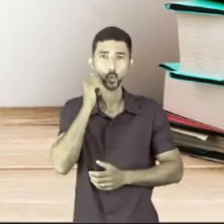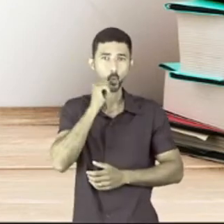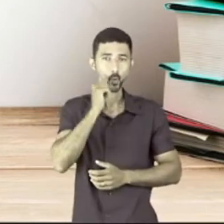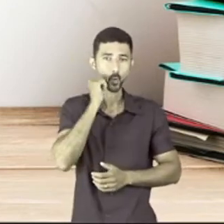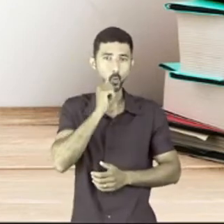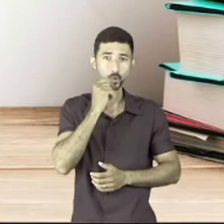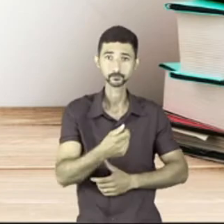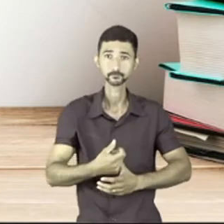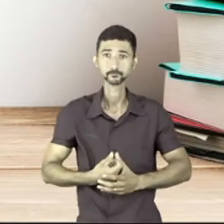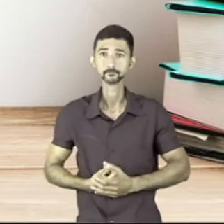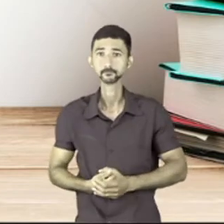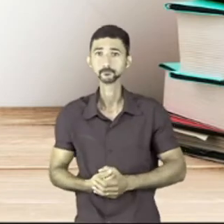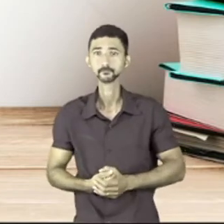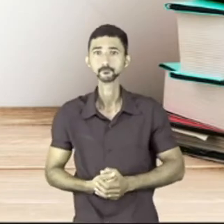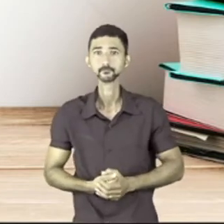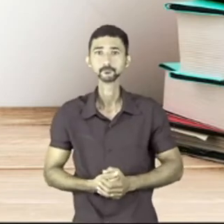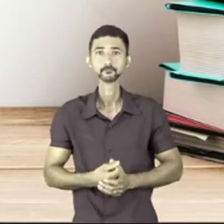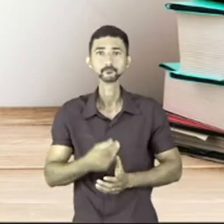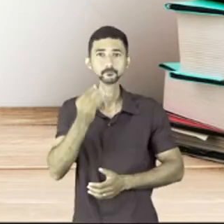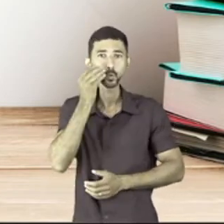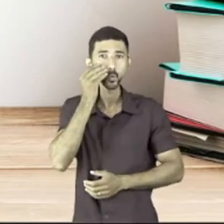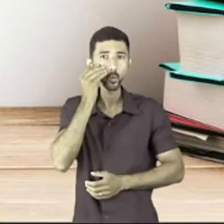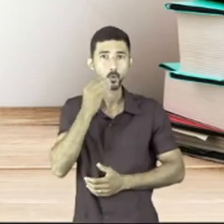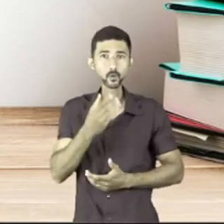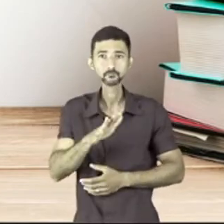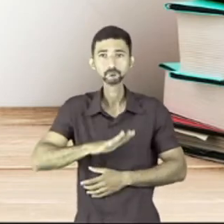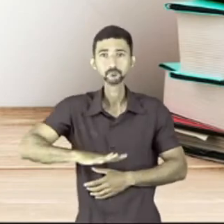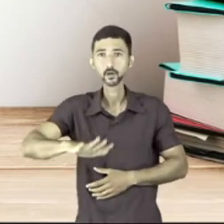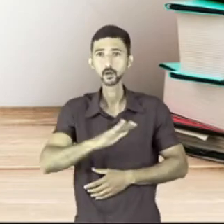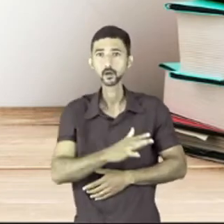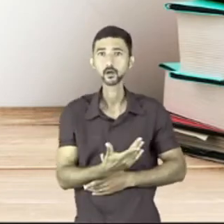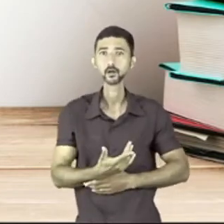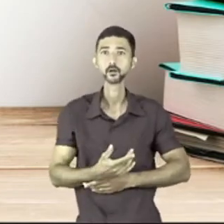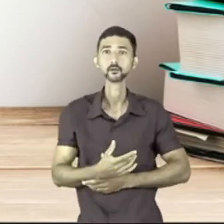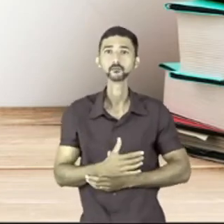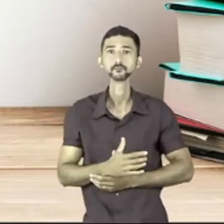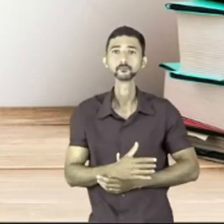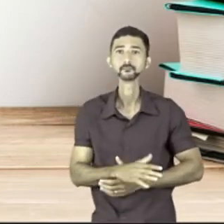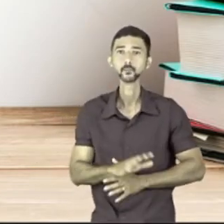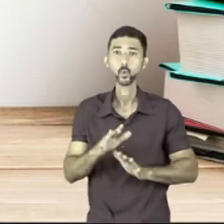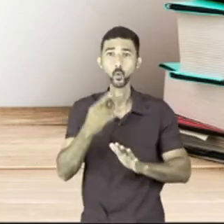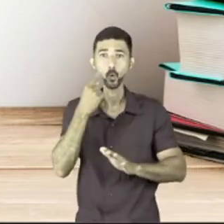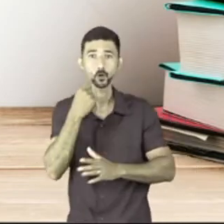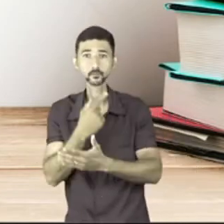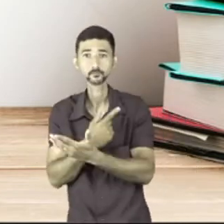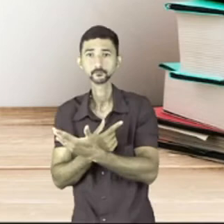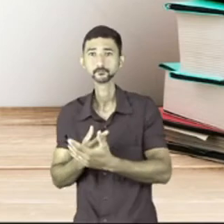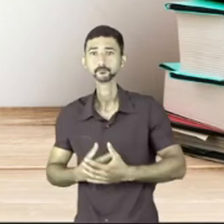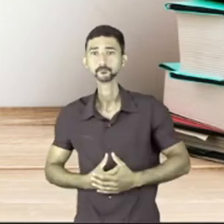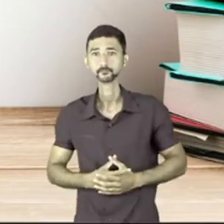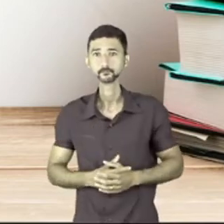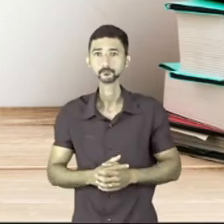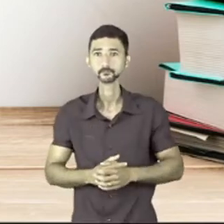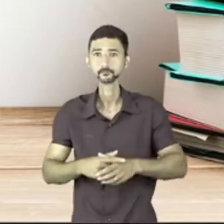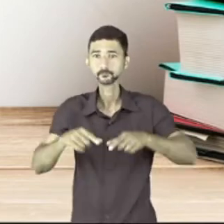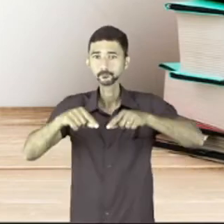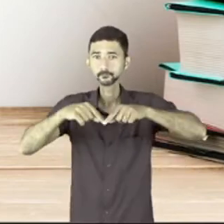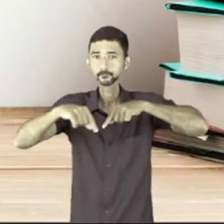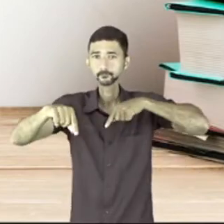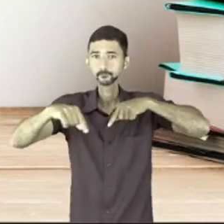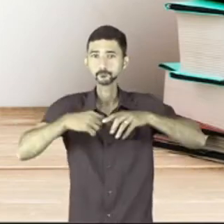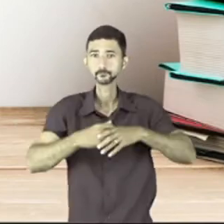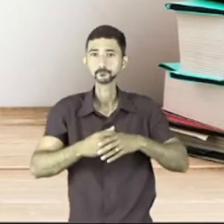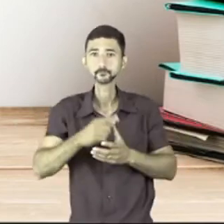que vão lutar. Então observem aí a área de luta. Reparem ali a linha, ó. Tem 2